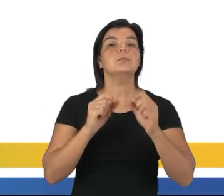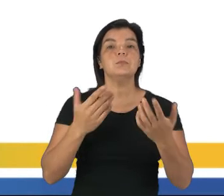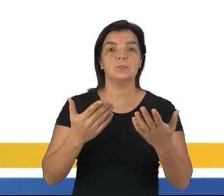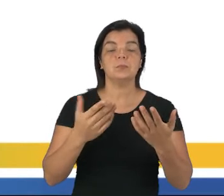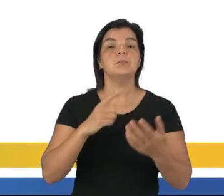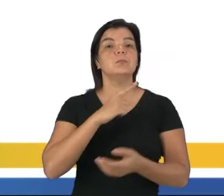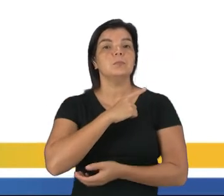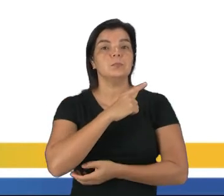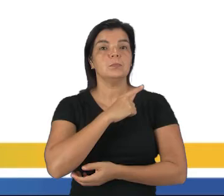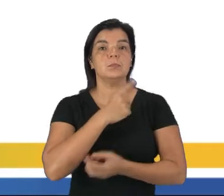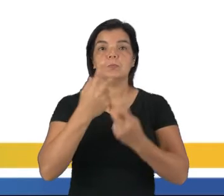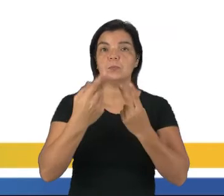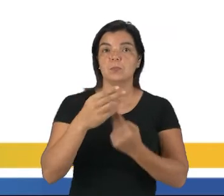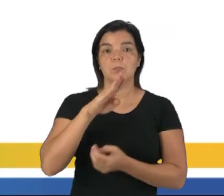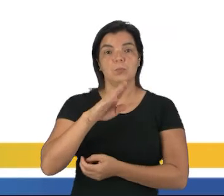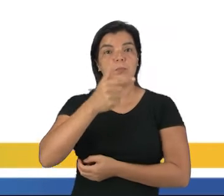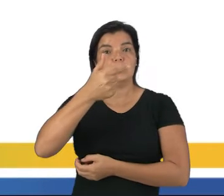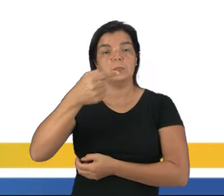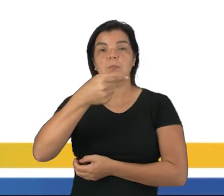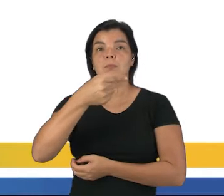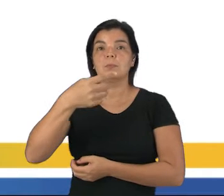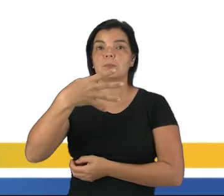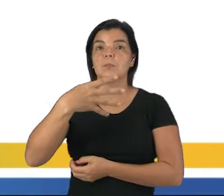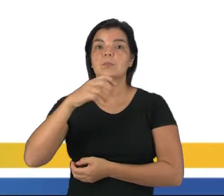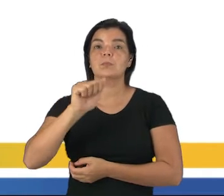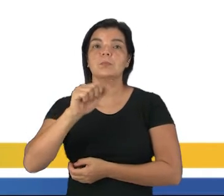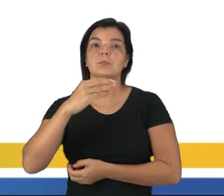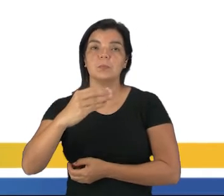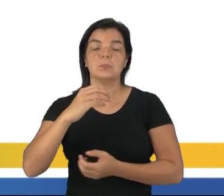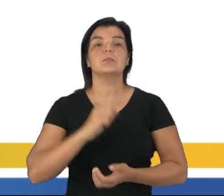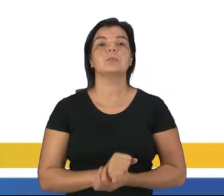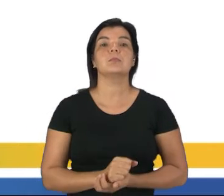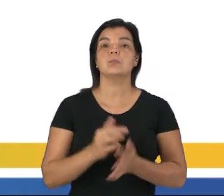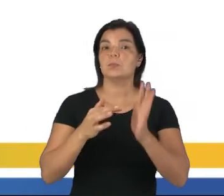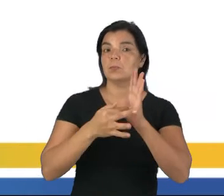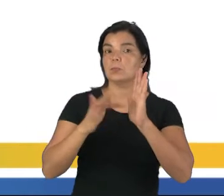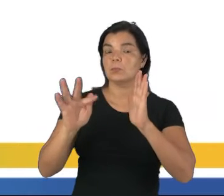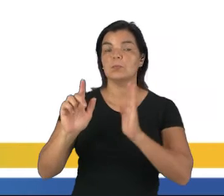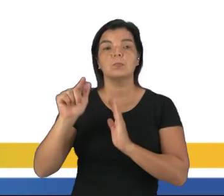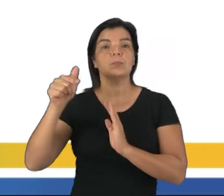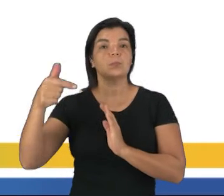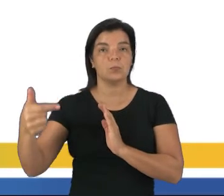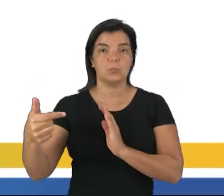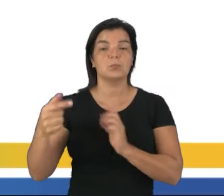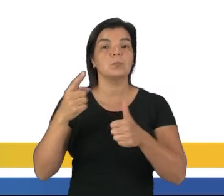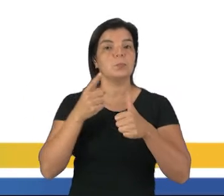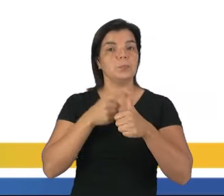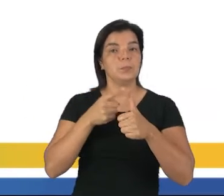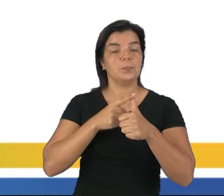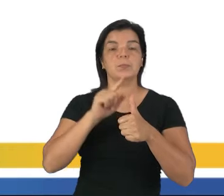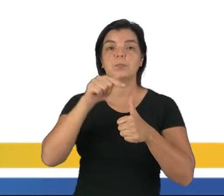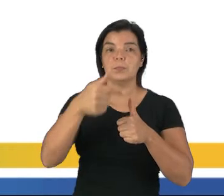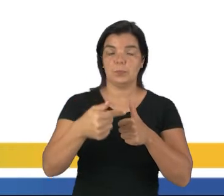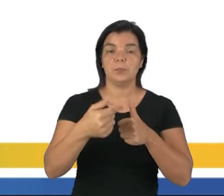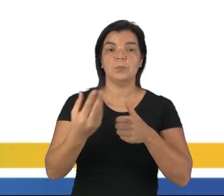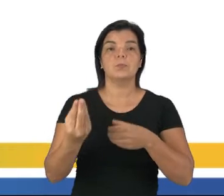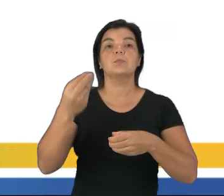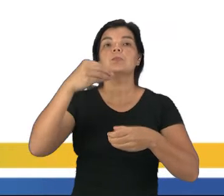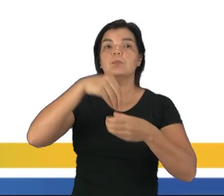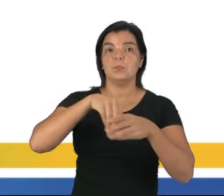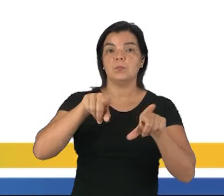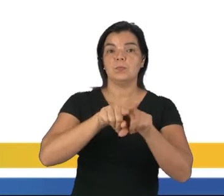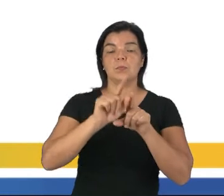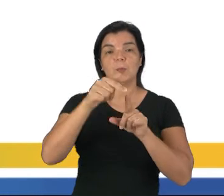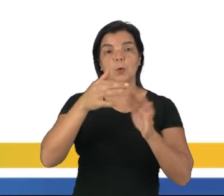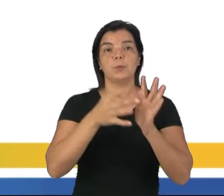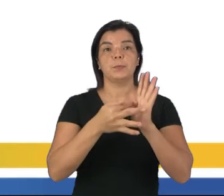ele é igual a b ao quadrado menos 4ac. É uma fórmula à parte que eu resolvo primeiro e depois jogo nessa